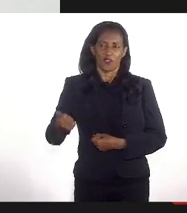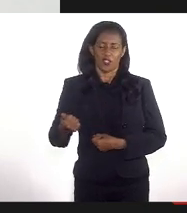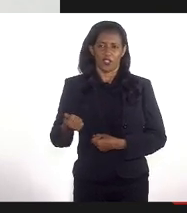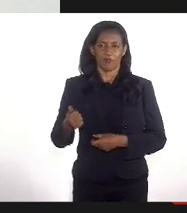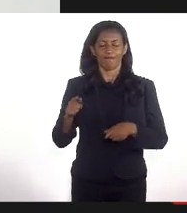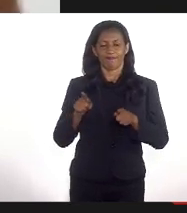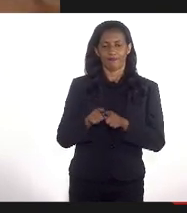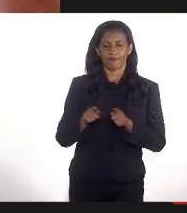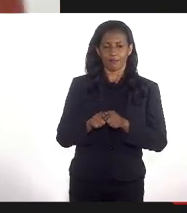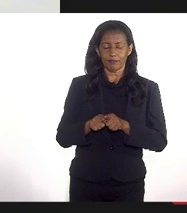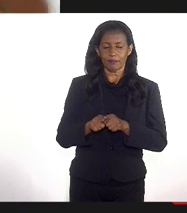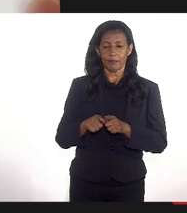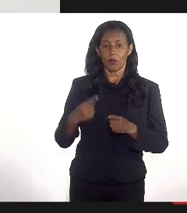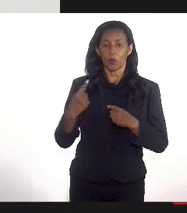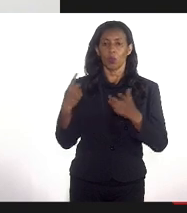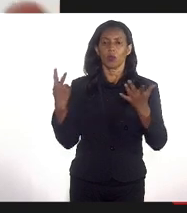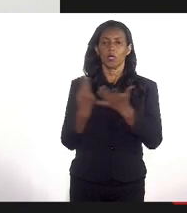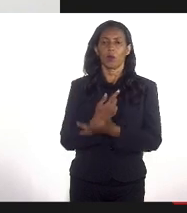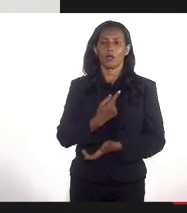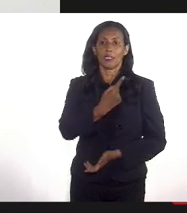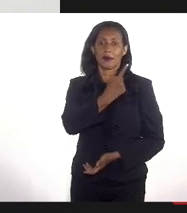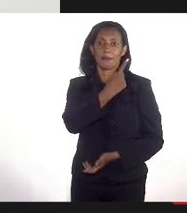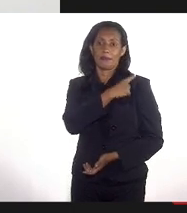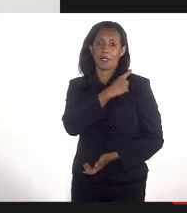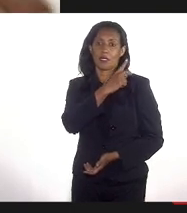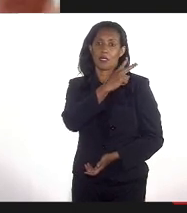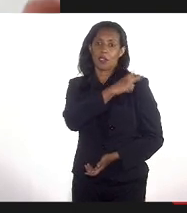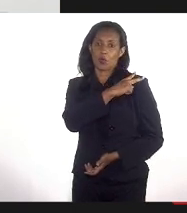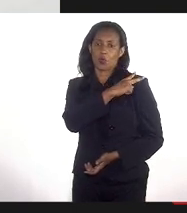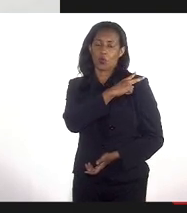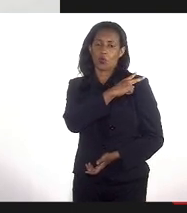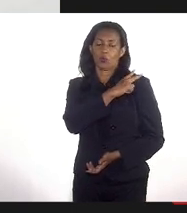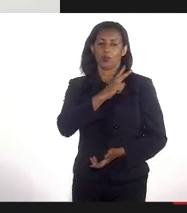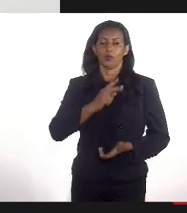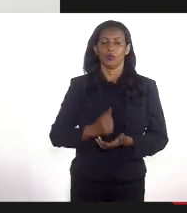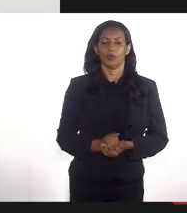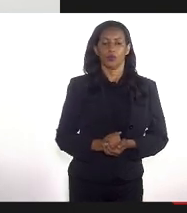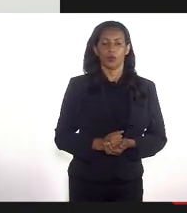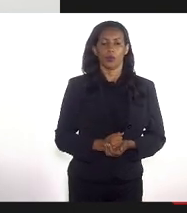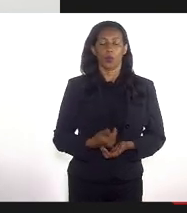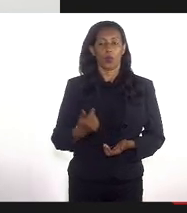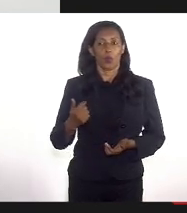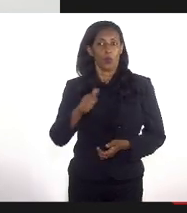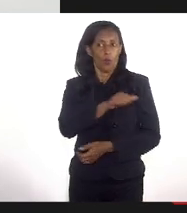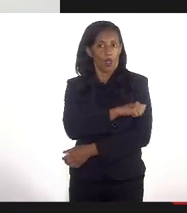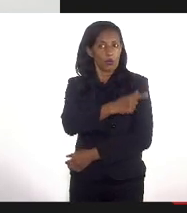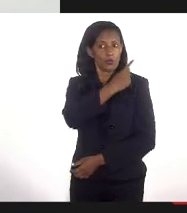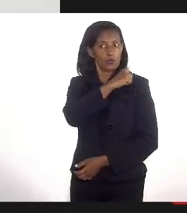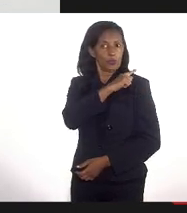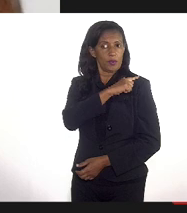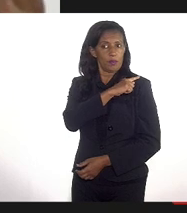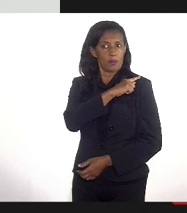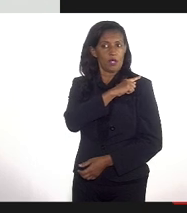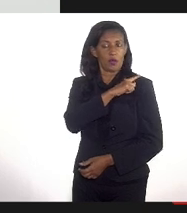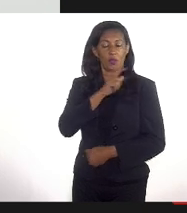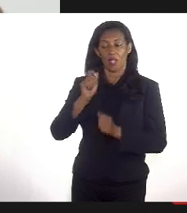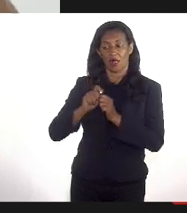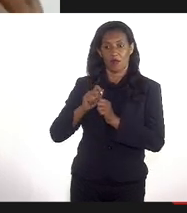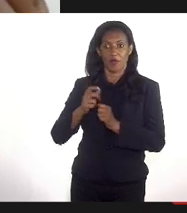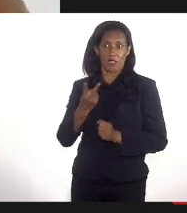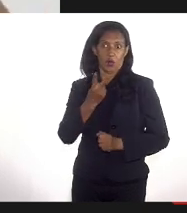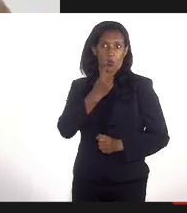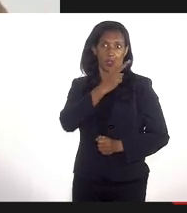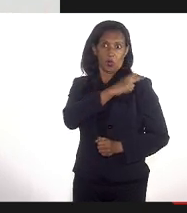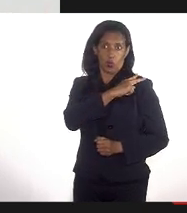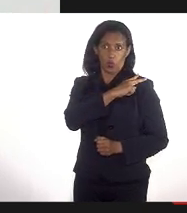O que acontece com os alunos de primeiro e de segundo ano? Porque os alunos de primeiro e de segundo ano, o aluno de primeiro ano, ele vai fazer o segundo